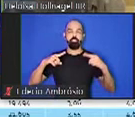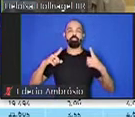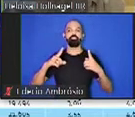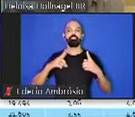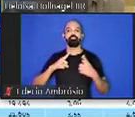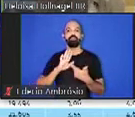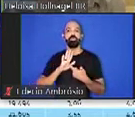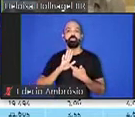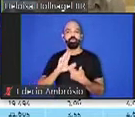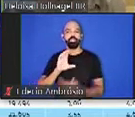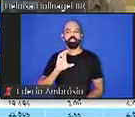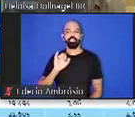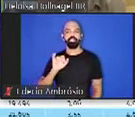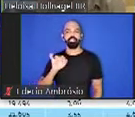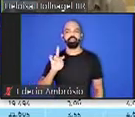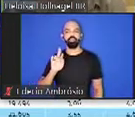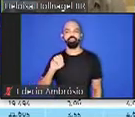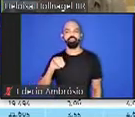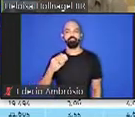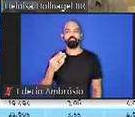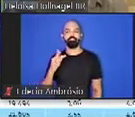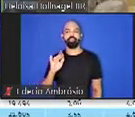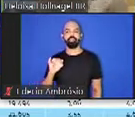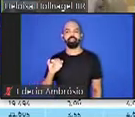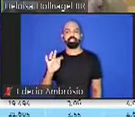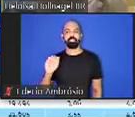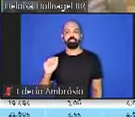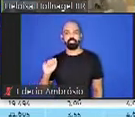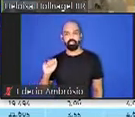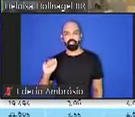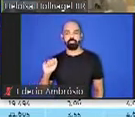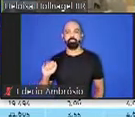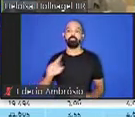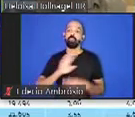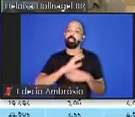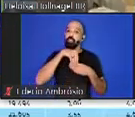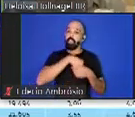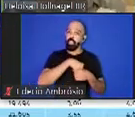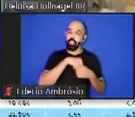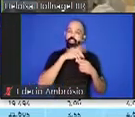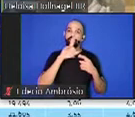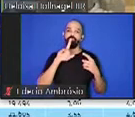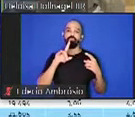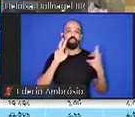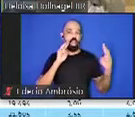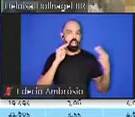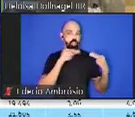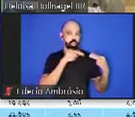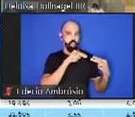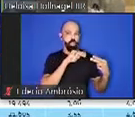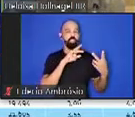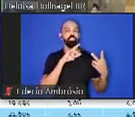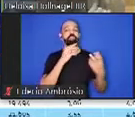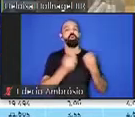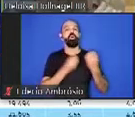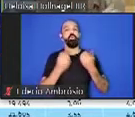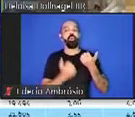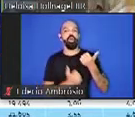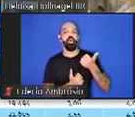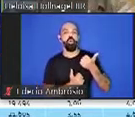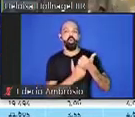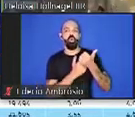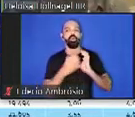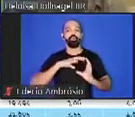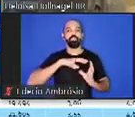sintometria do SAIVOL, né? Dentro da lógica de como a colaboração internacional ocorre